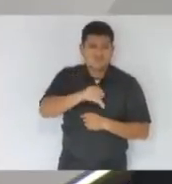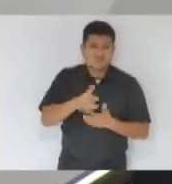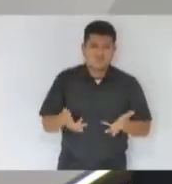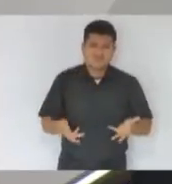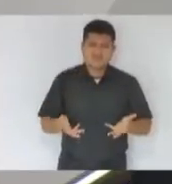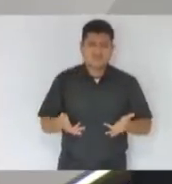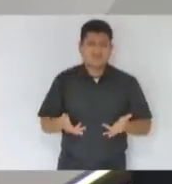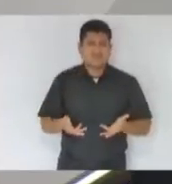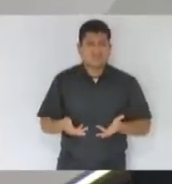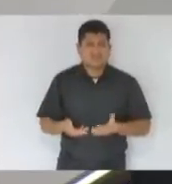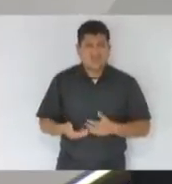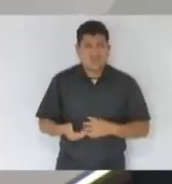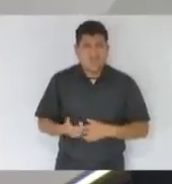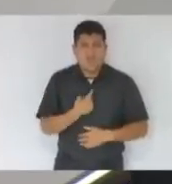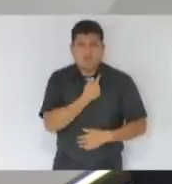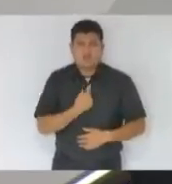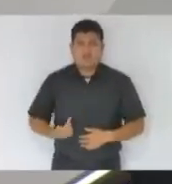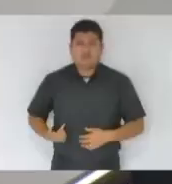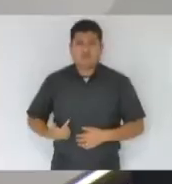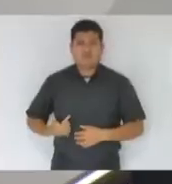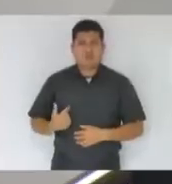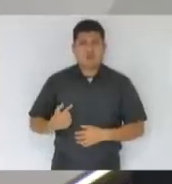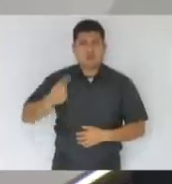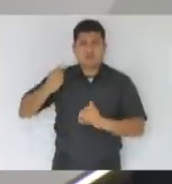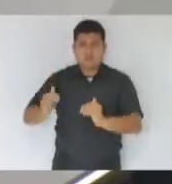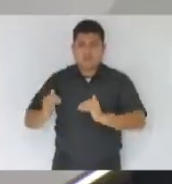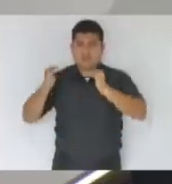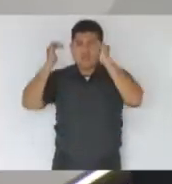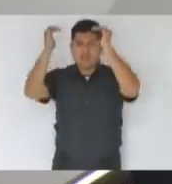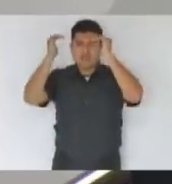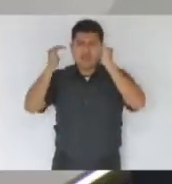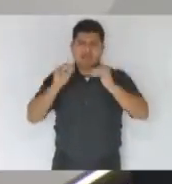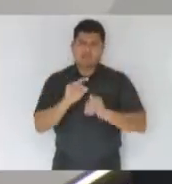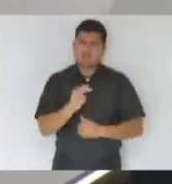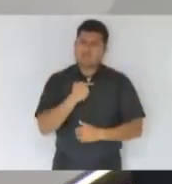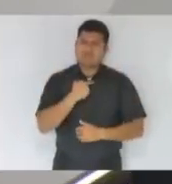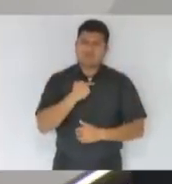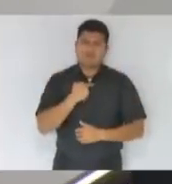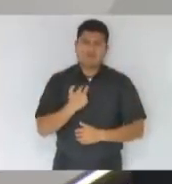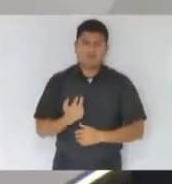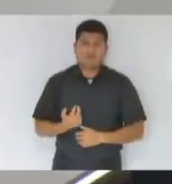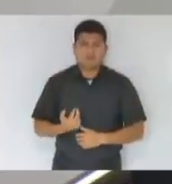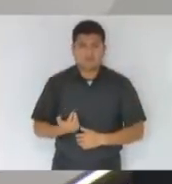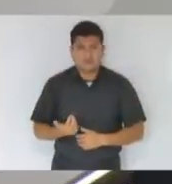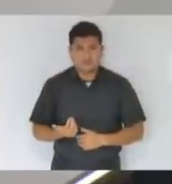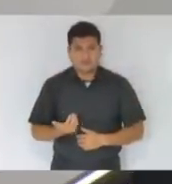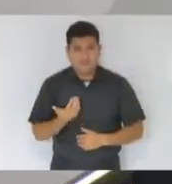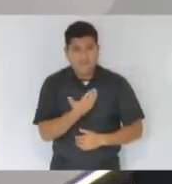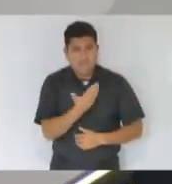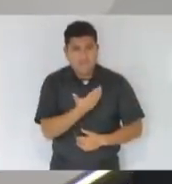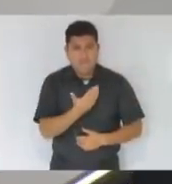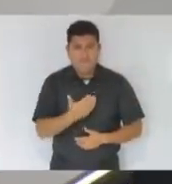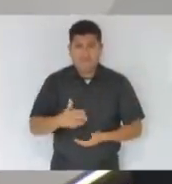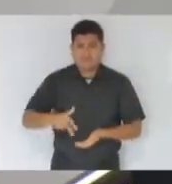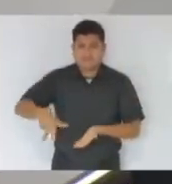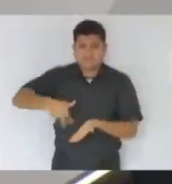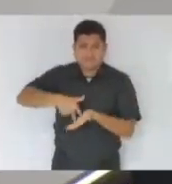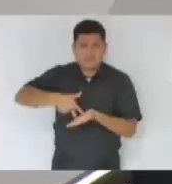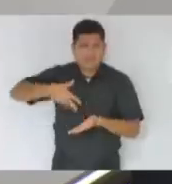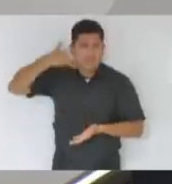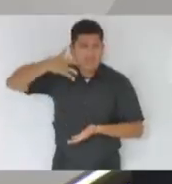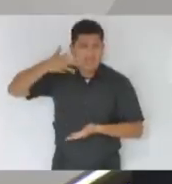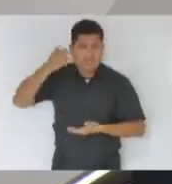Governador nenhum está acima da justiça. Apesar que o deputado que aqui esteve quis dizer isso. Não está.